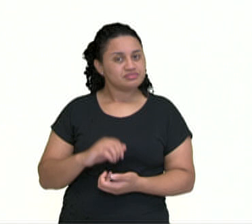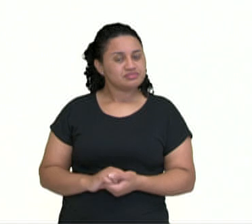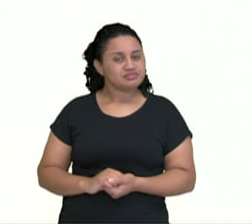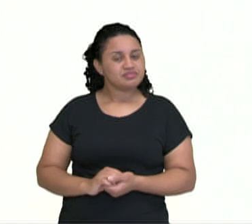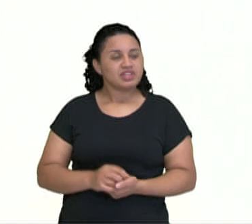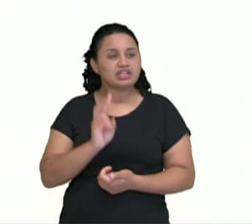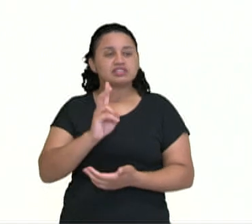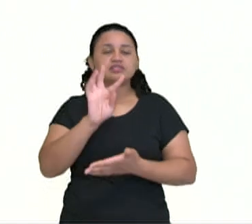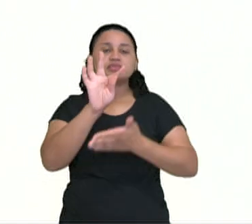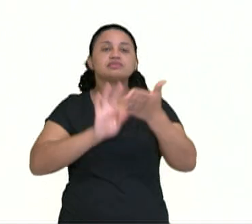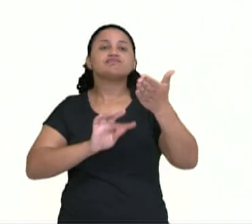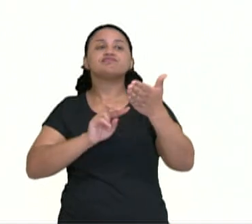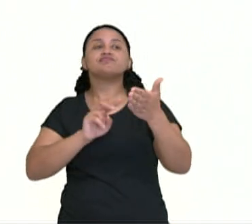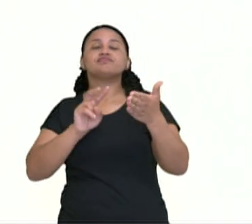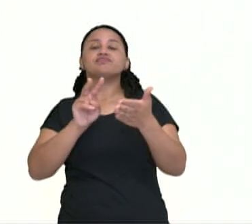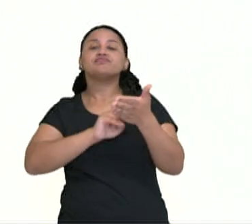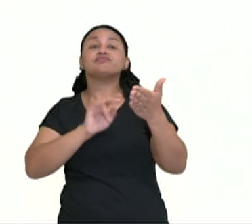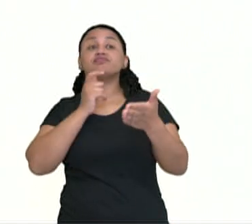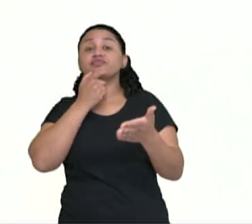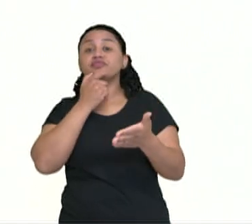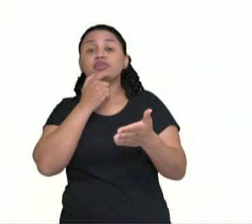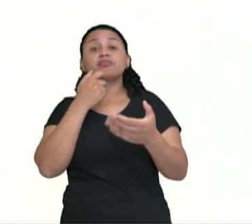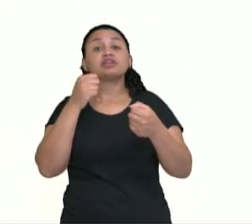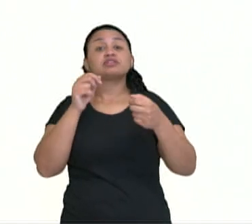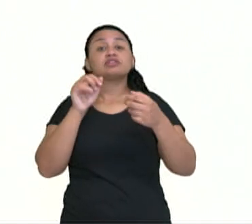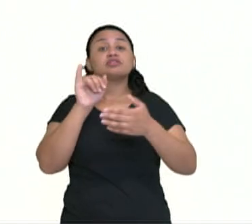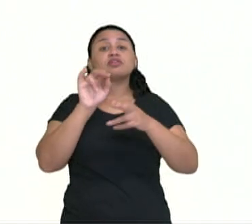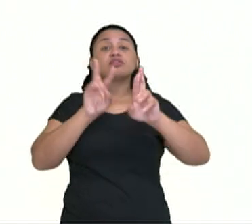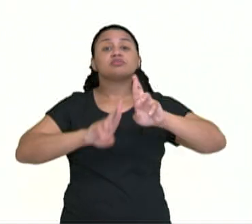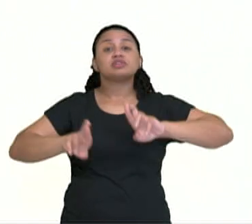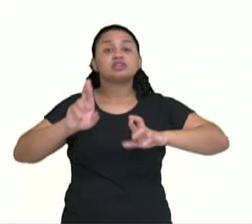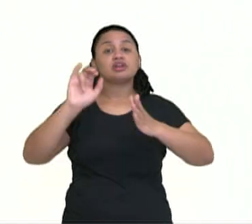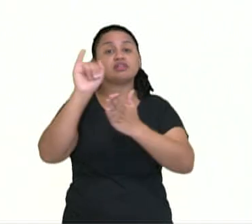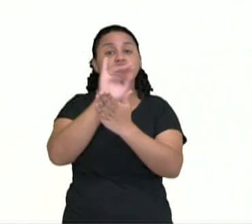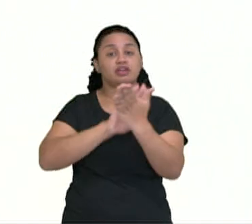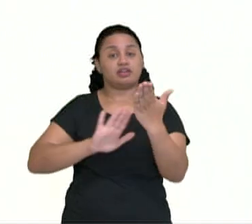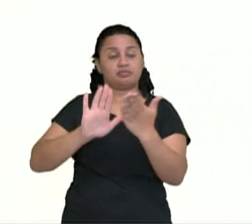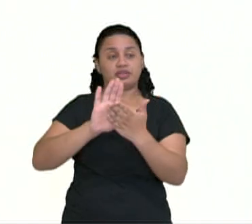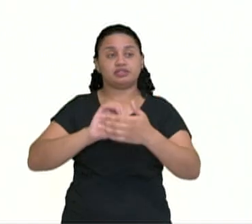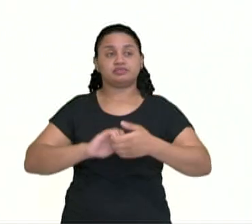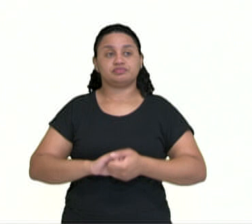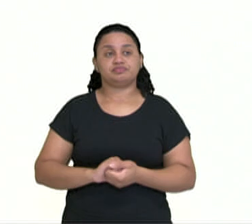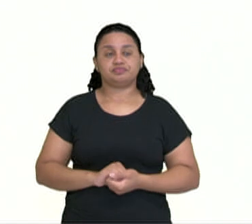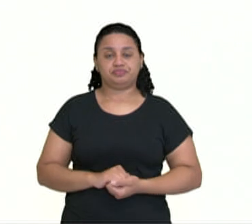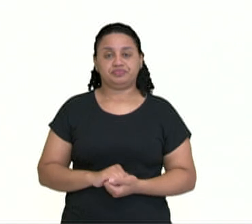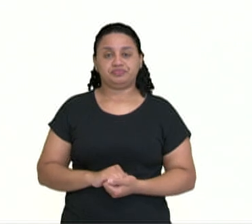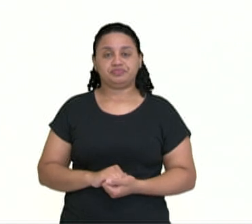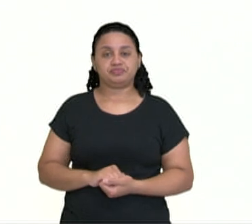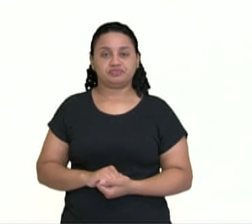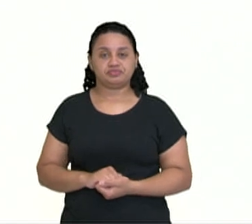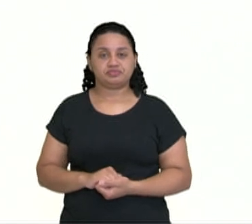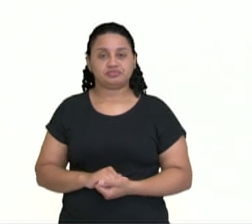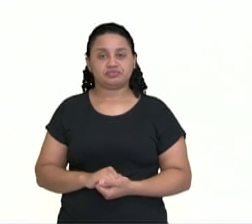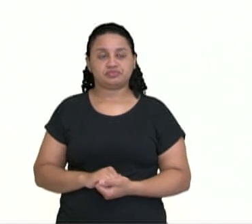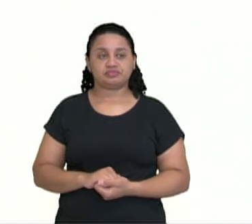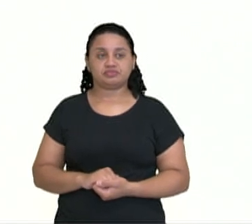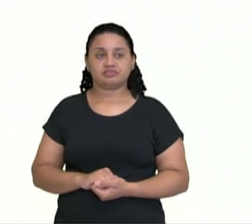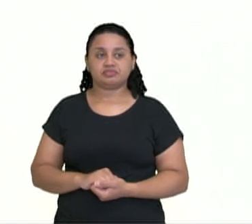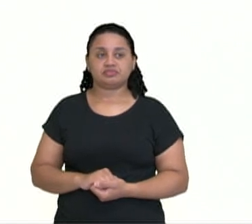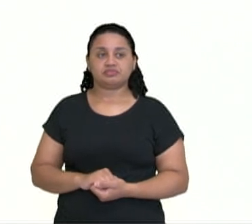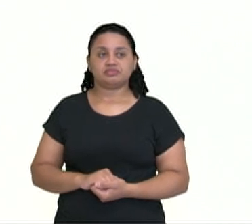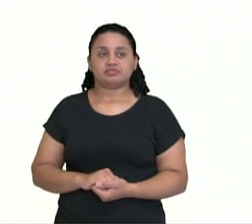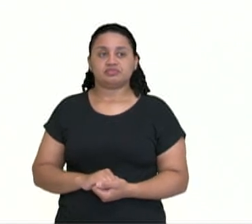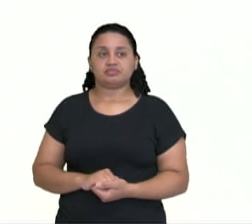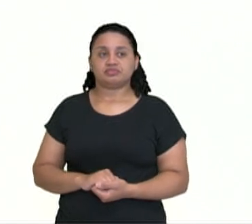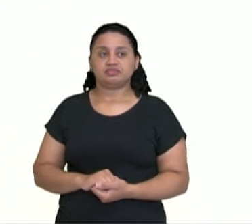observar a imagem. A imagem aqui e a frase dizendo: Don't believe everything you read on the